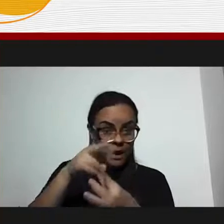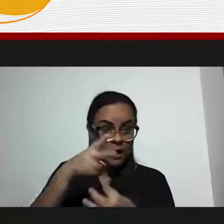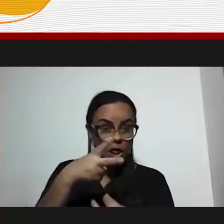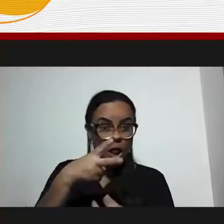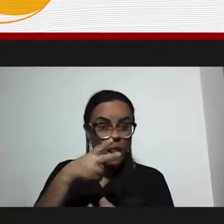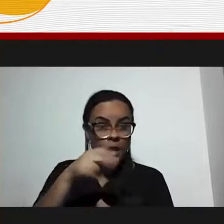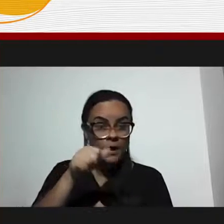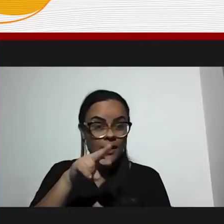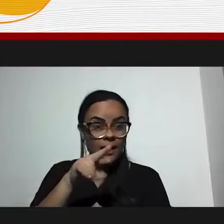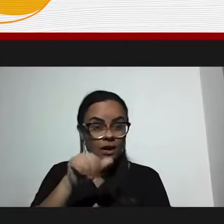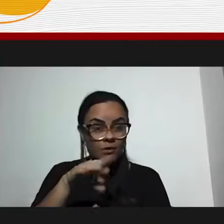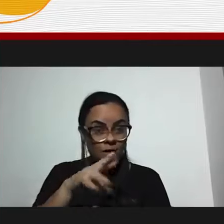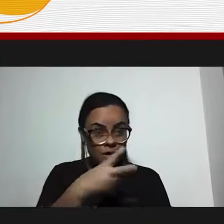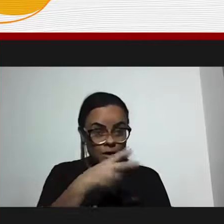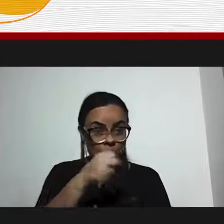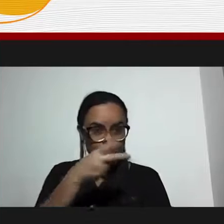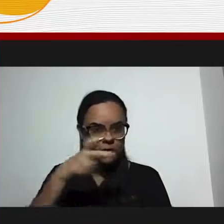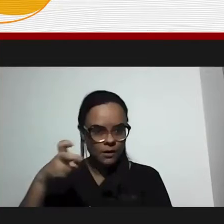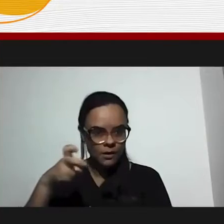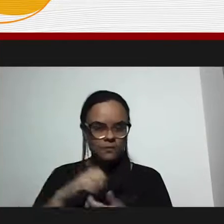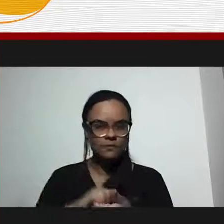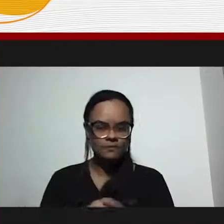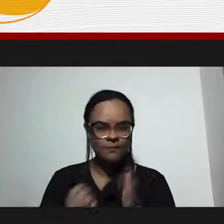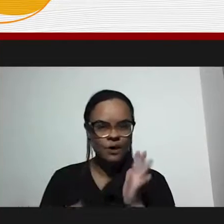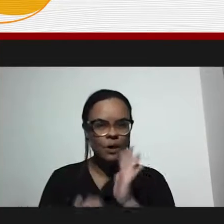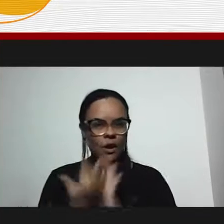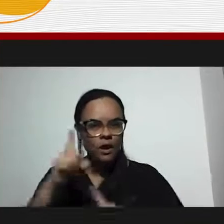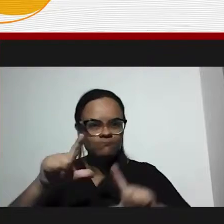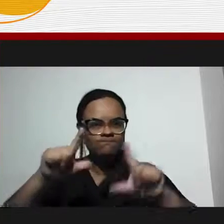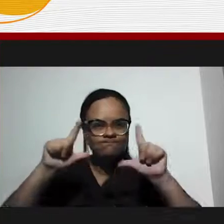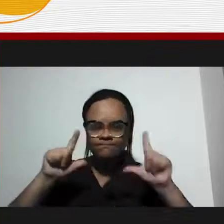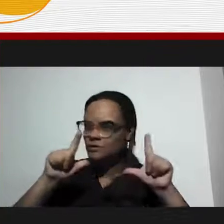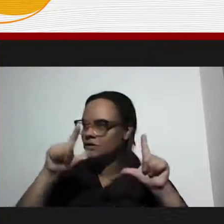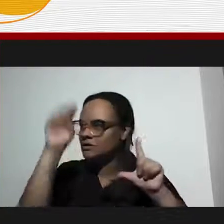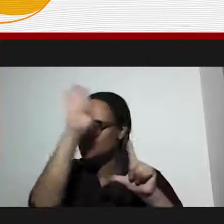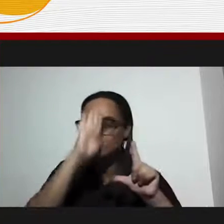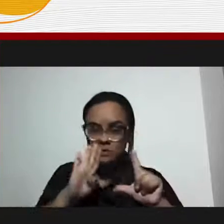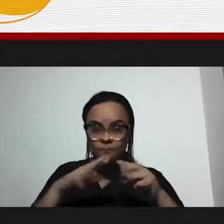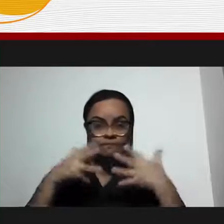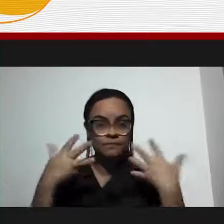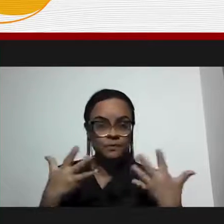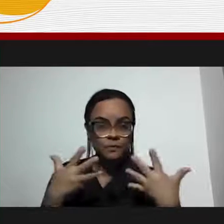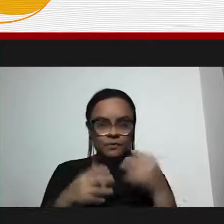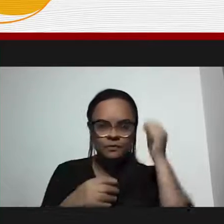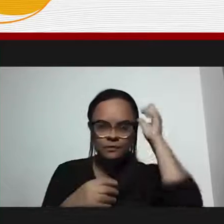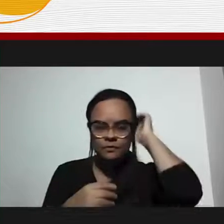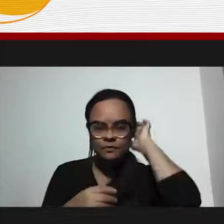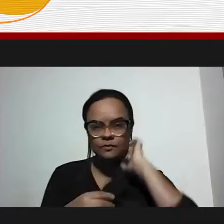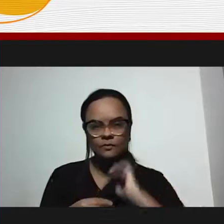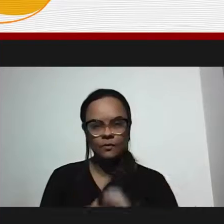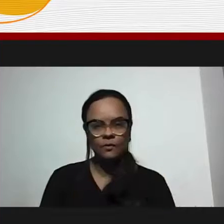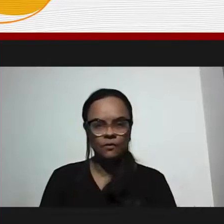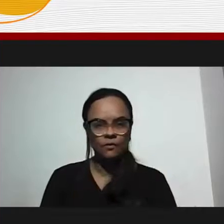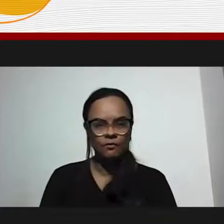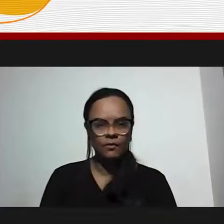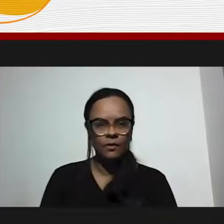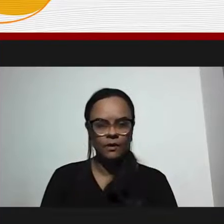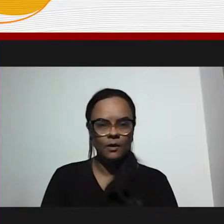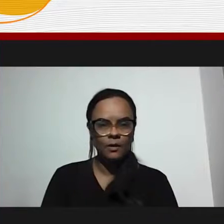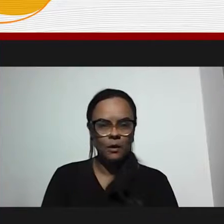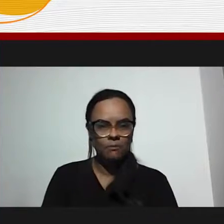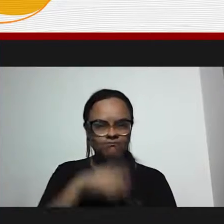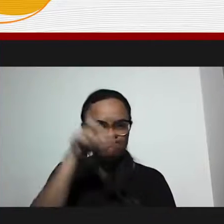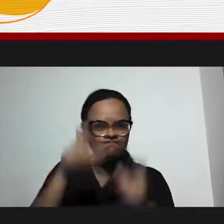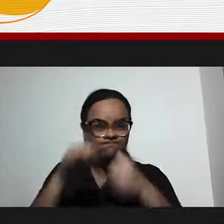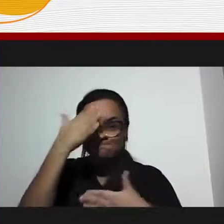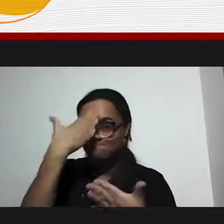2015. Foi minha primeira aparição, né, dentro da seleção brasileira, a qual muitos até não acreditavam que